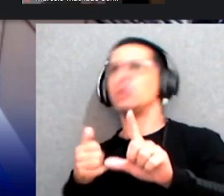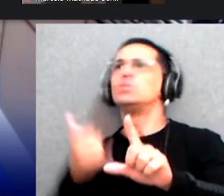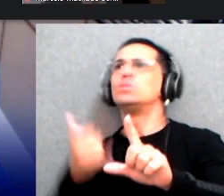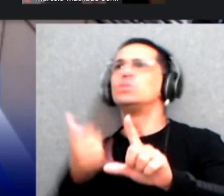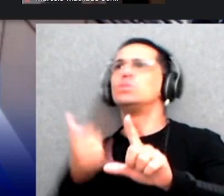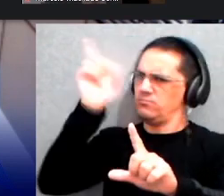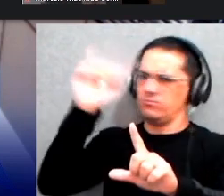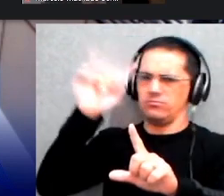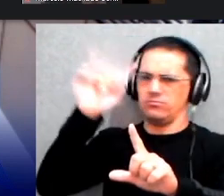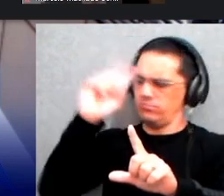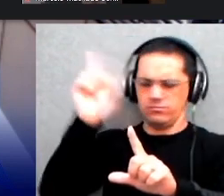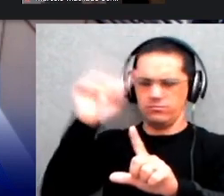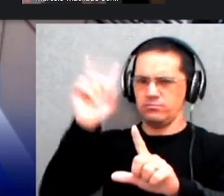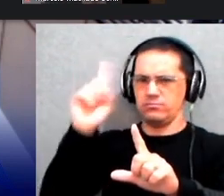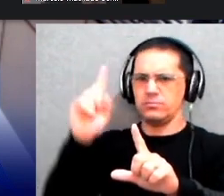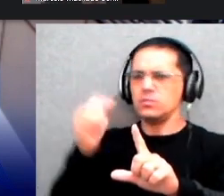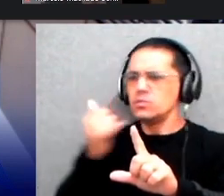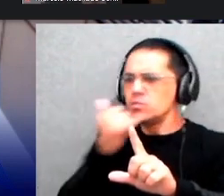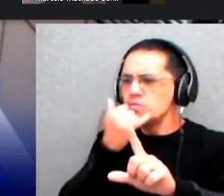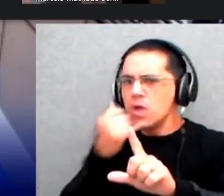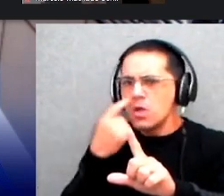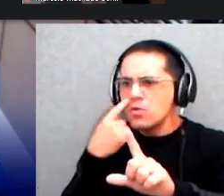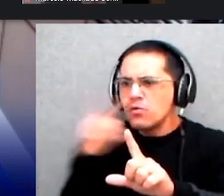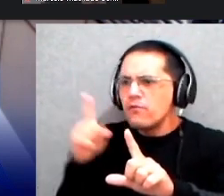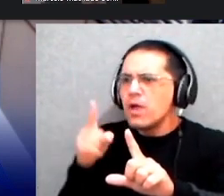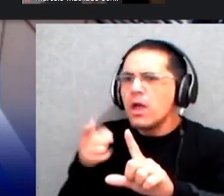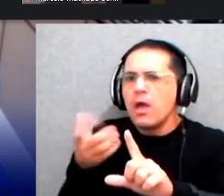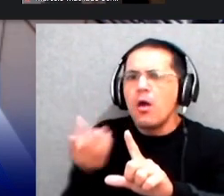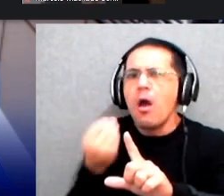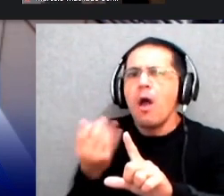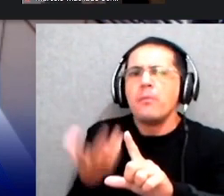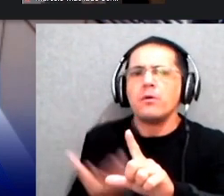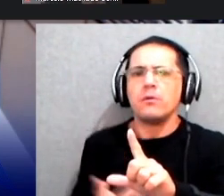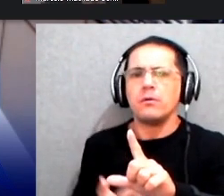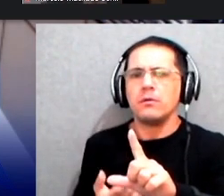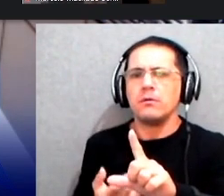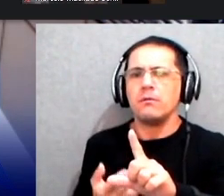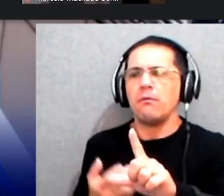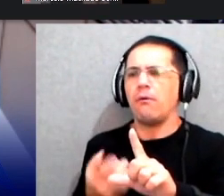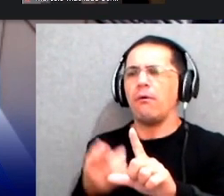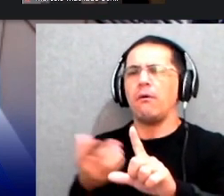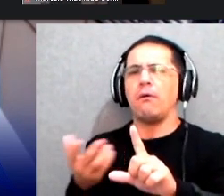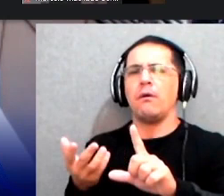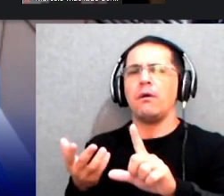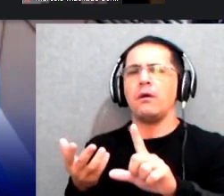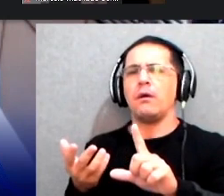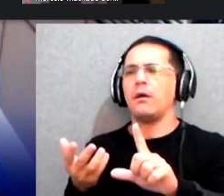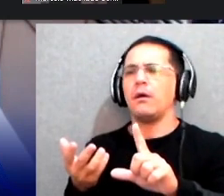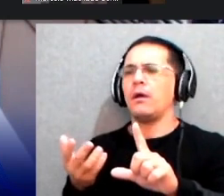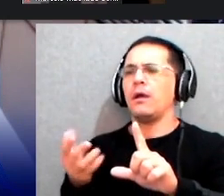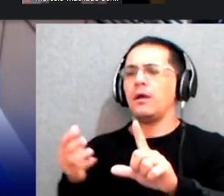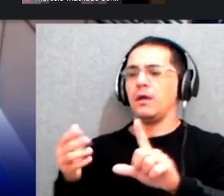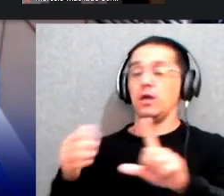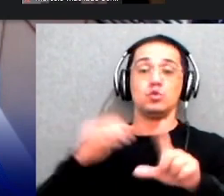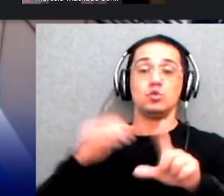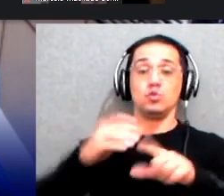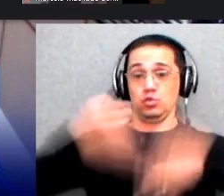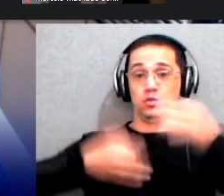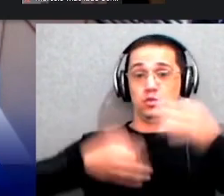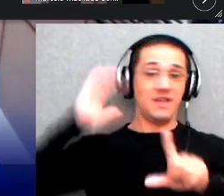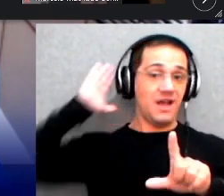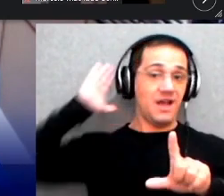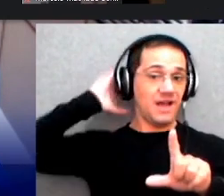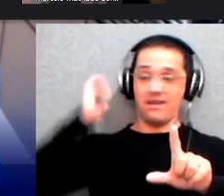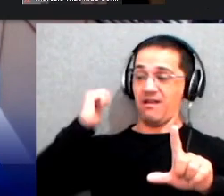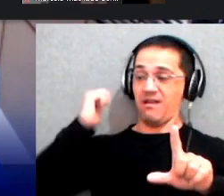mal enxergava no quadradinho o juiz. Atrás do juiz tinha uma televisão onde por FaceTime vinha alguém falando. Primeiro,